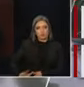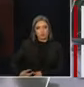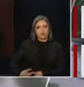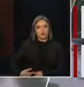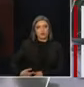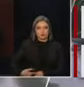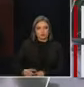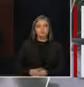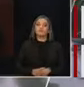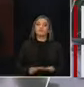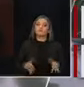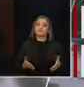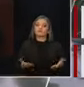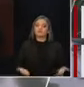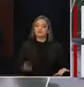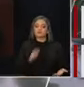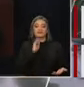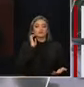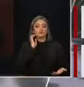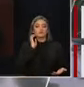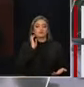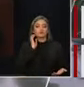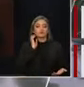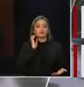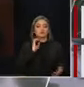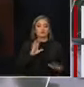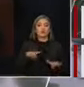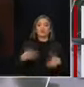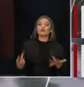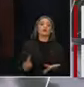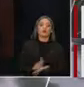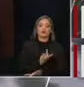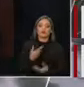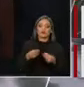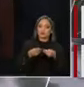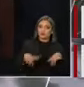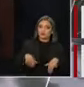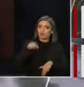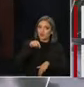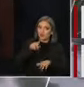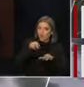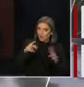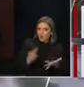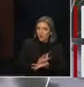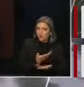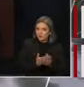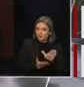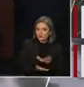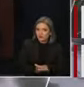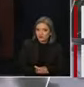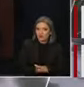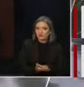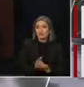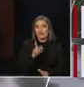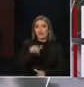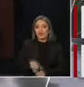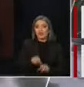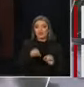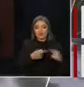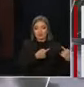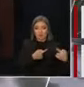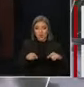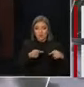Dessa forma, quando a lesão for, tal como no caso dos autos, entrevista como um ataque a bem jurídico de